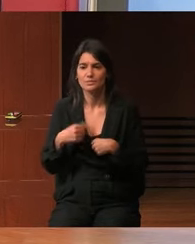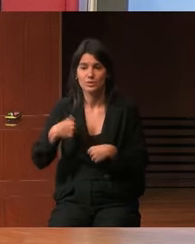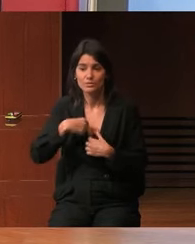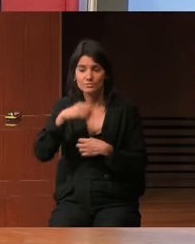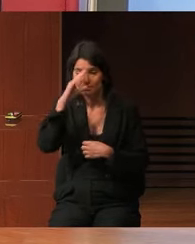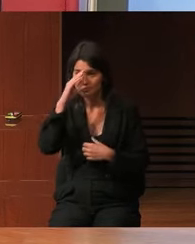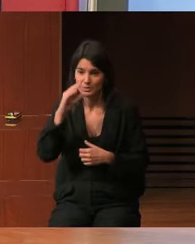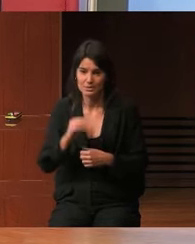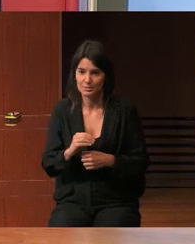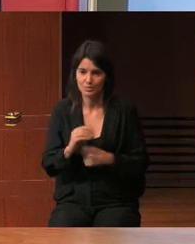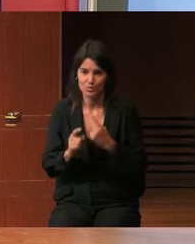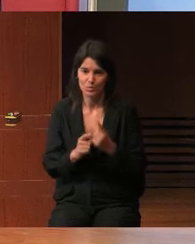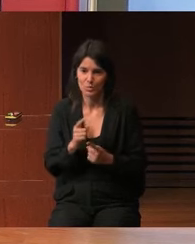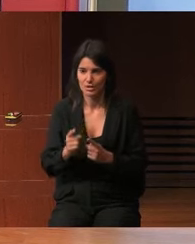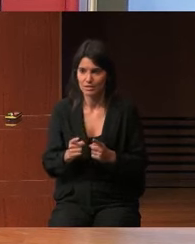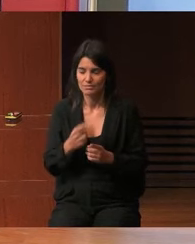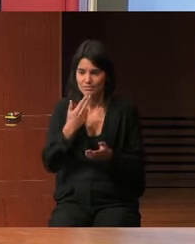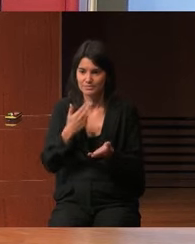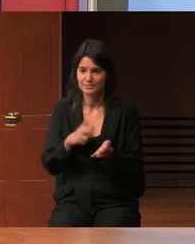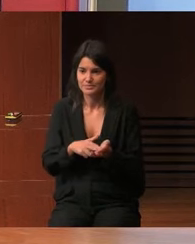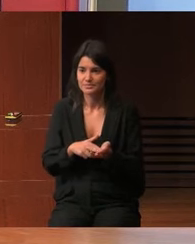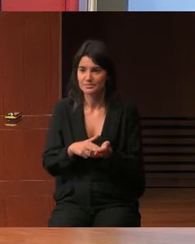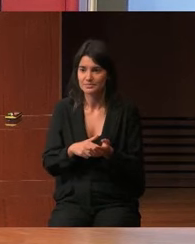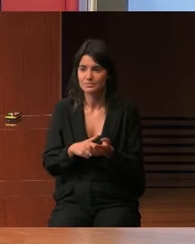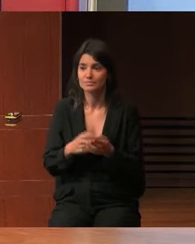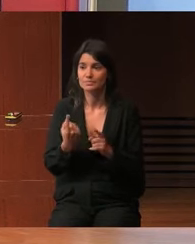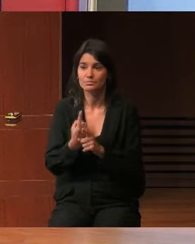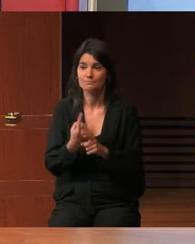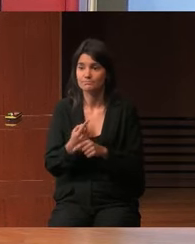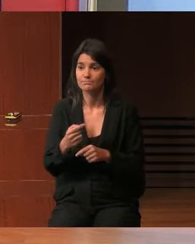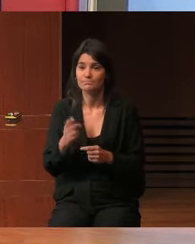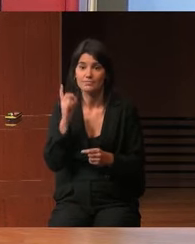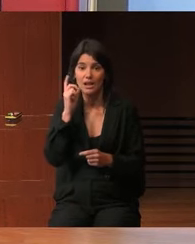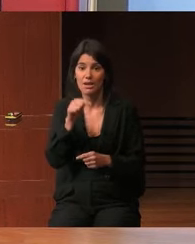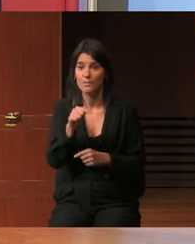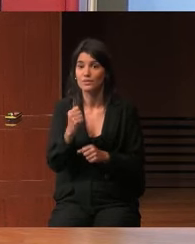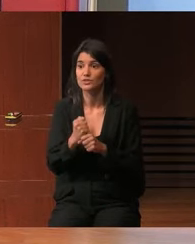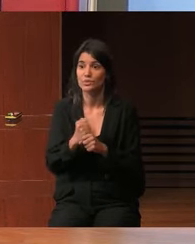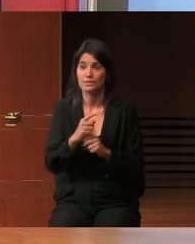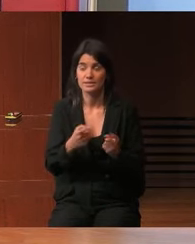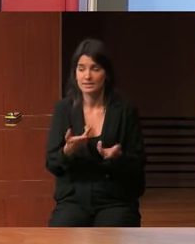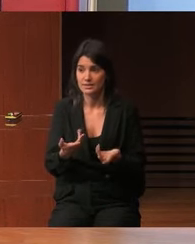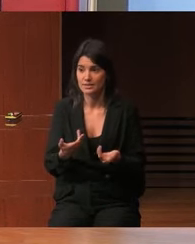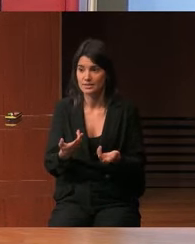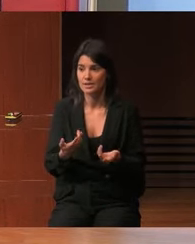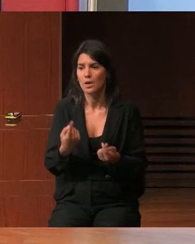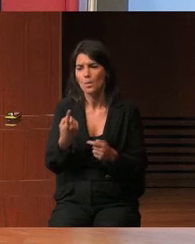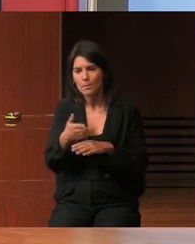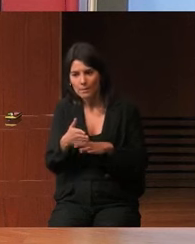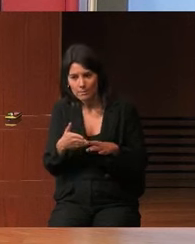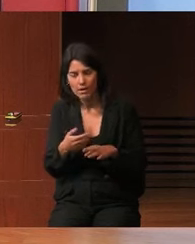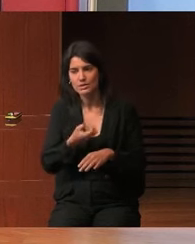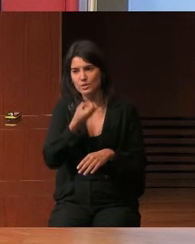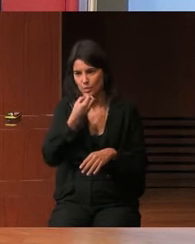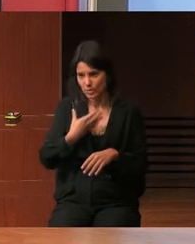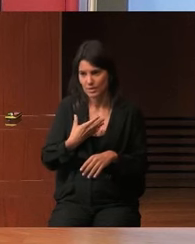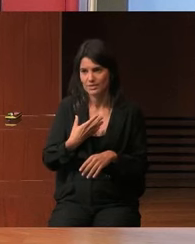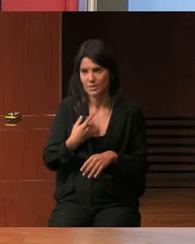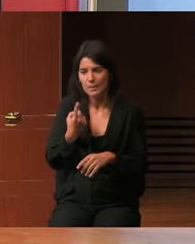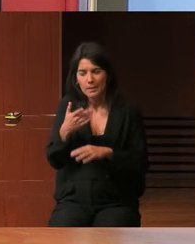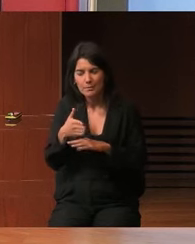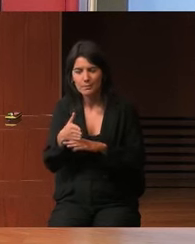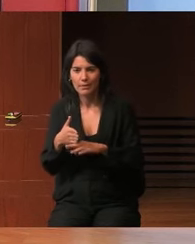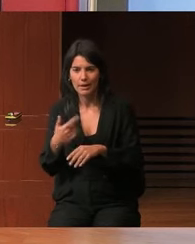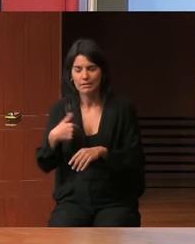sabemos o que é efetivamente aquilo que eles estão a fazer com o telemóvel. Há uma parte que eles nos contam, há uma parte